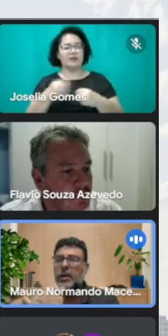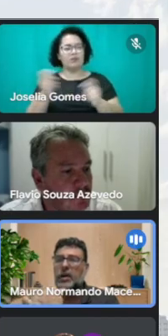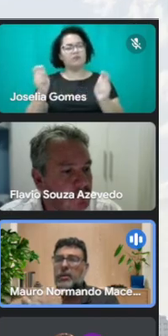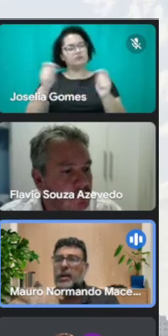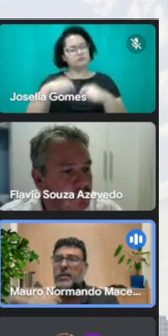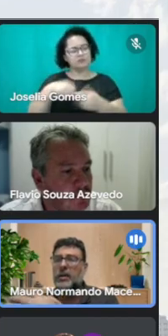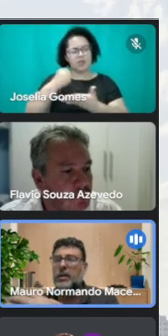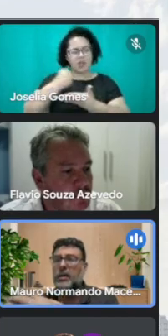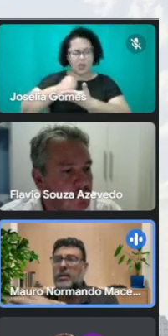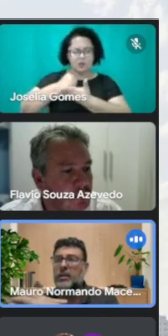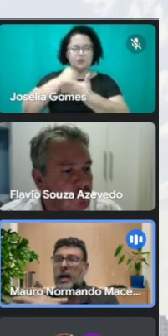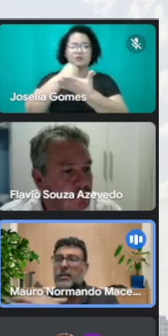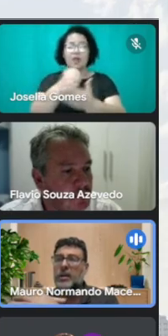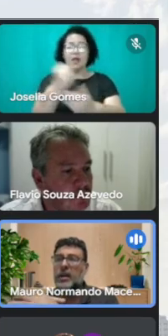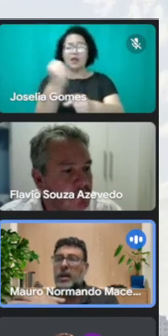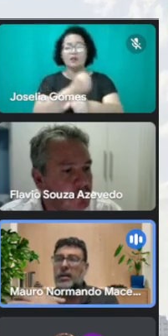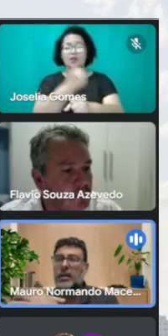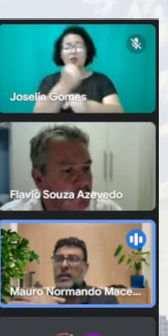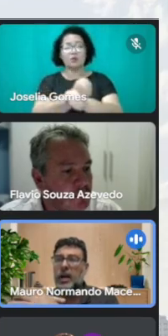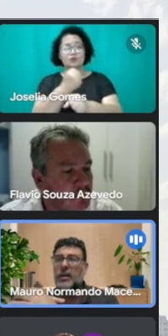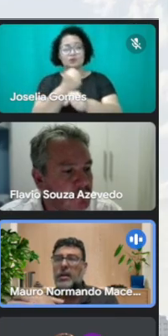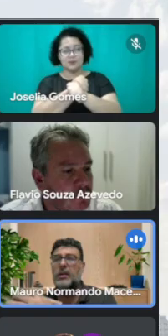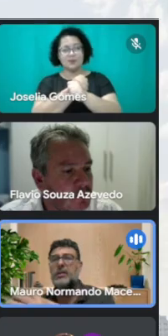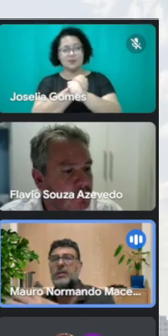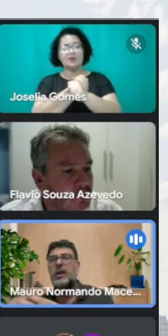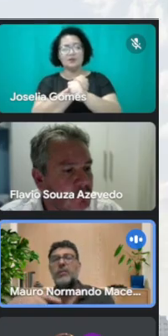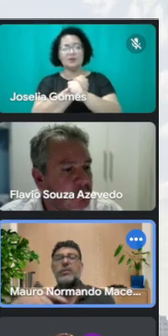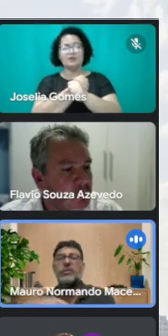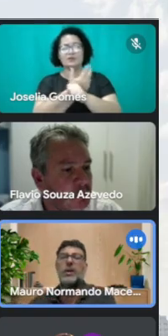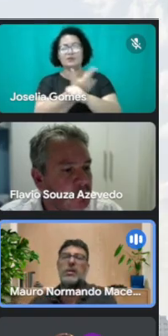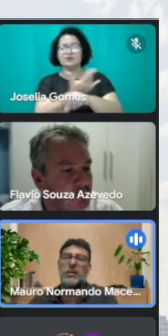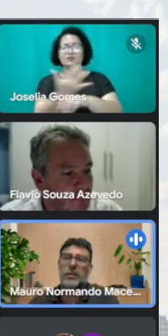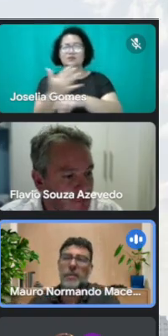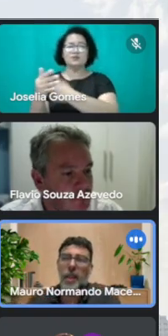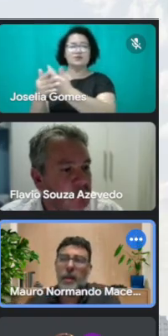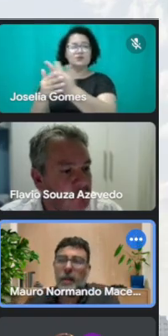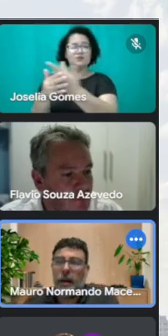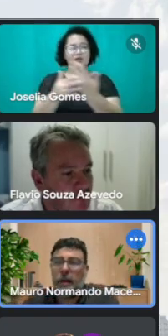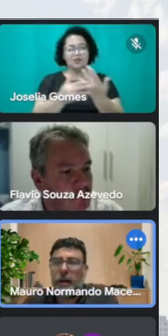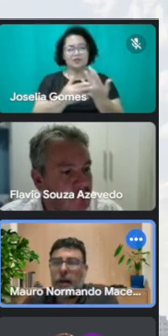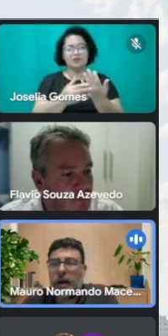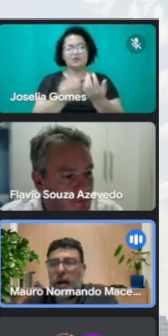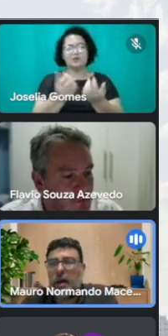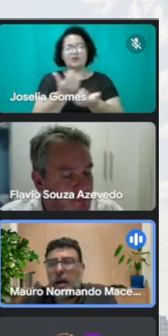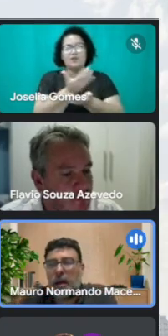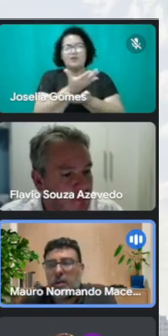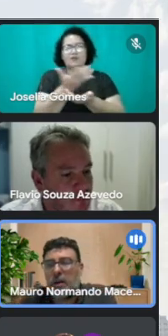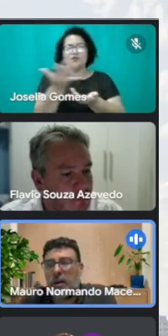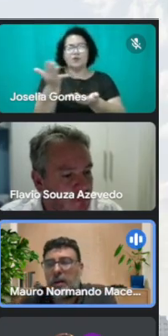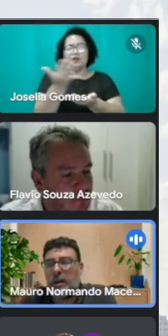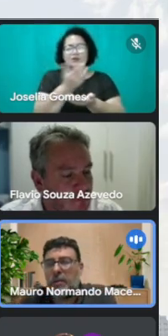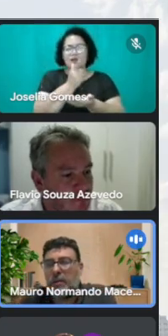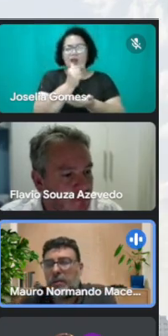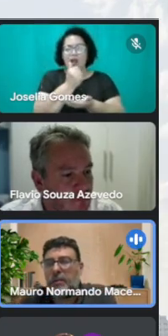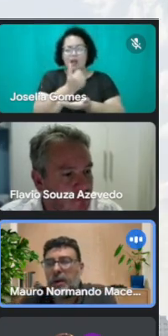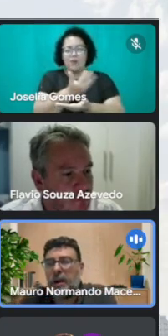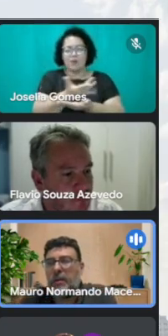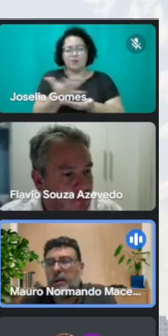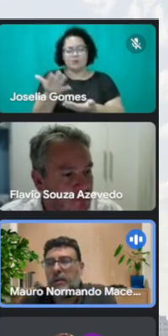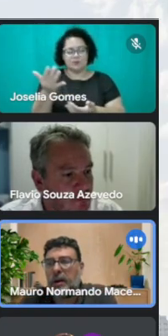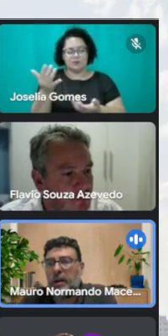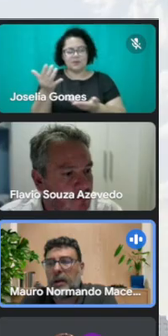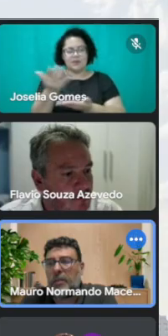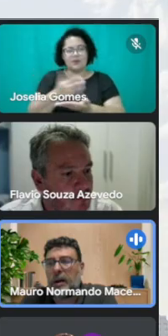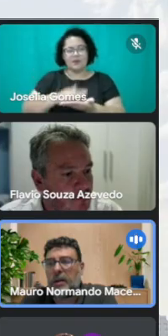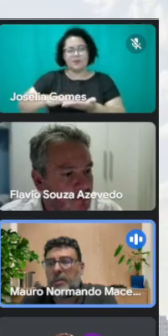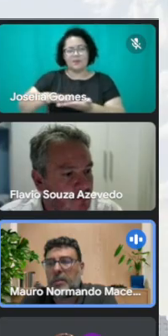na construção num caso que seria de jardins flutuantes. E aí a escola vai ter um